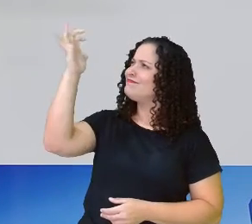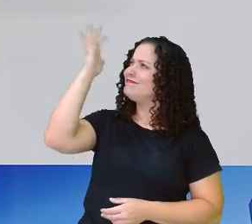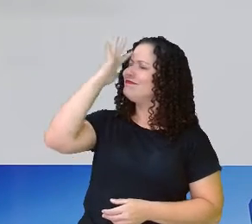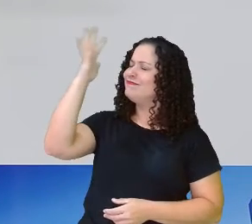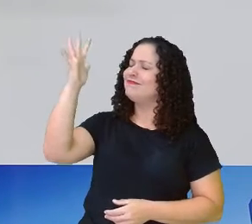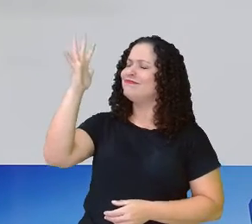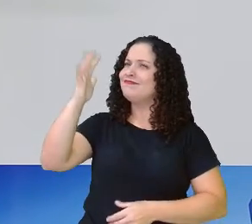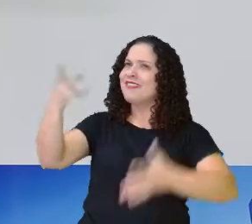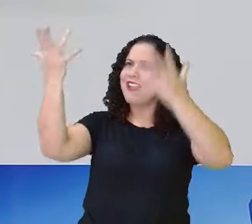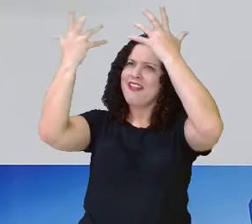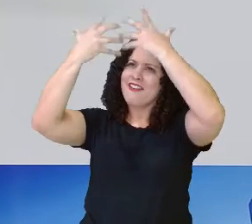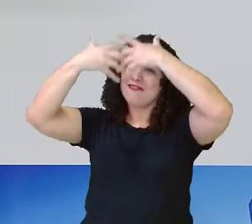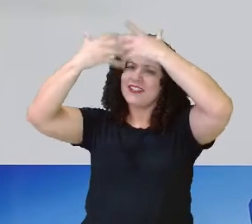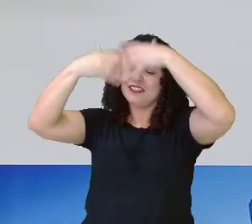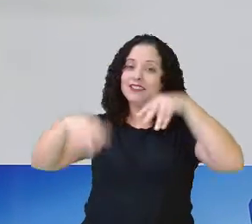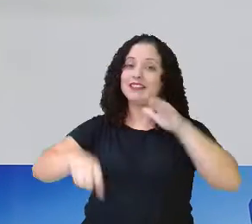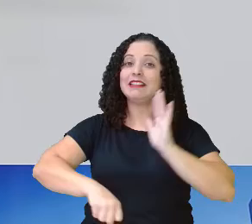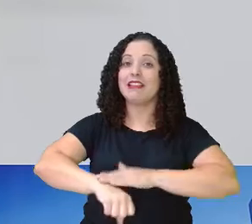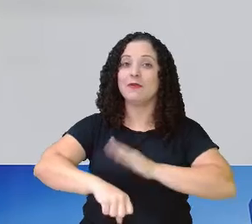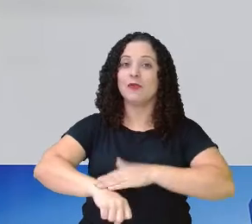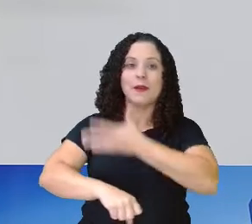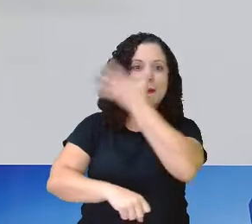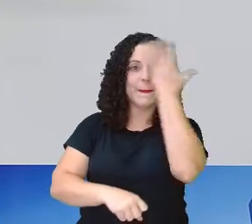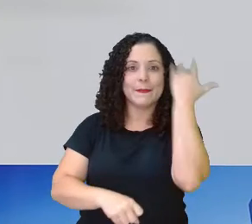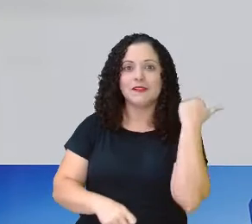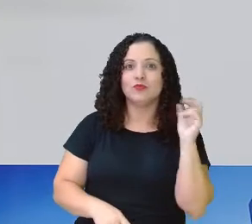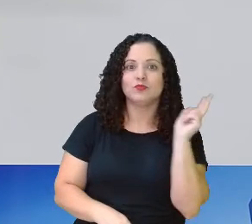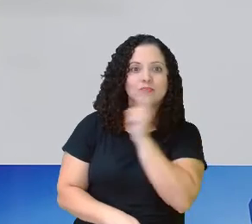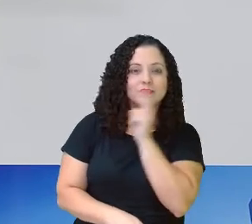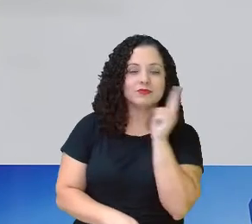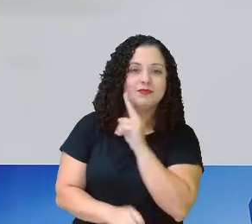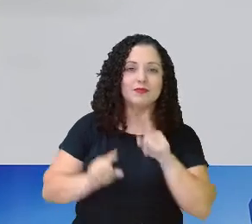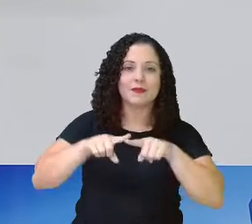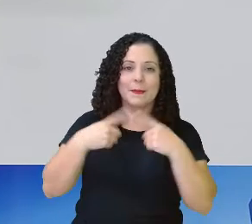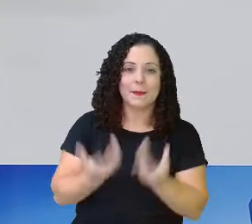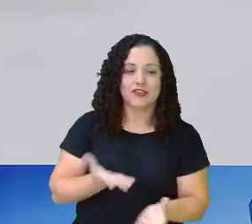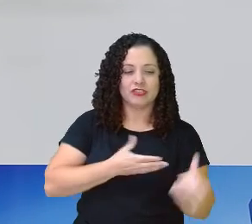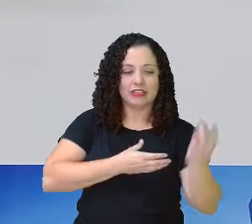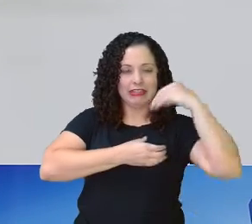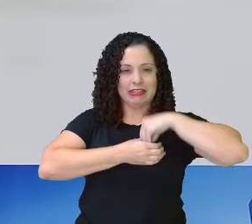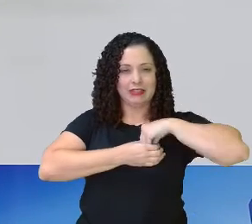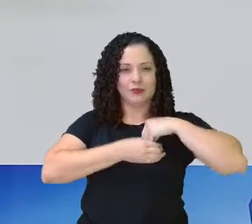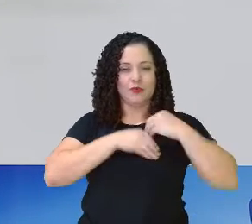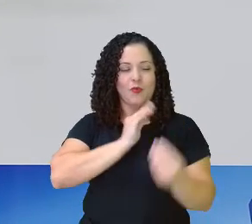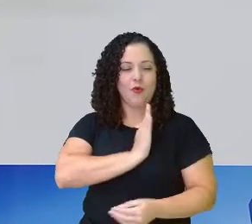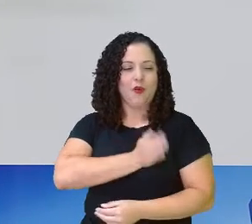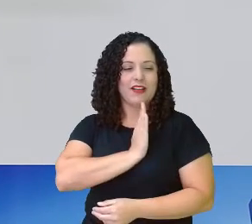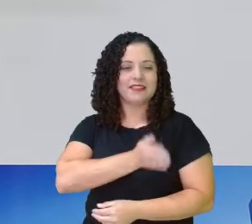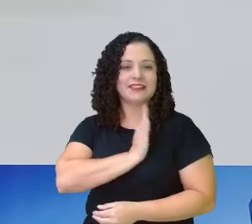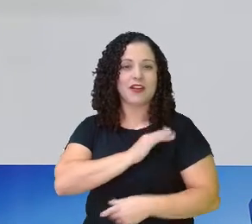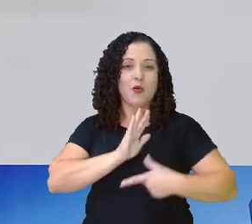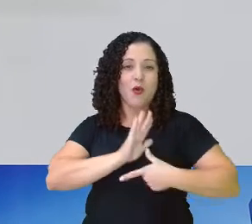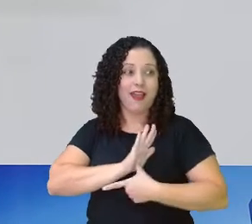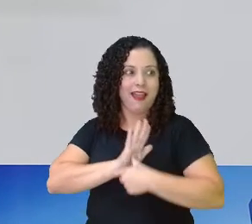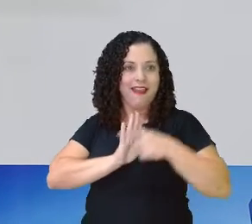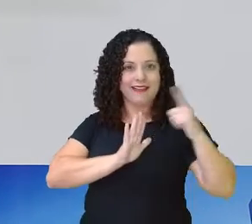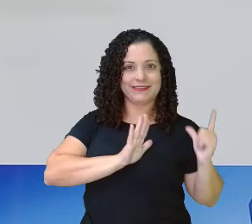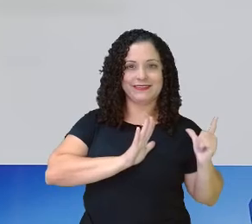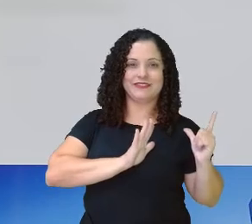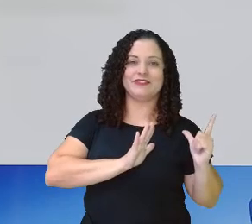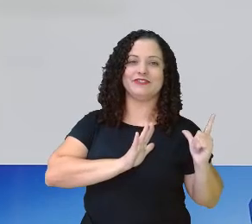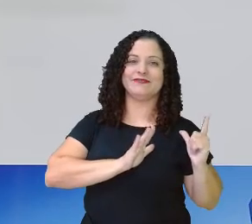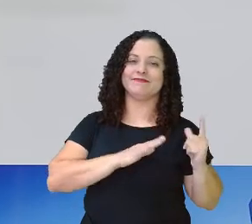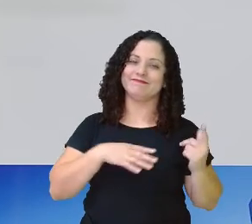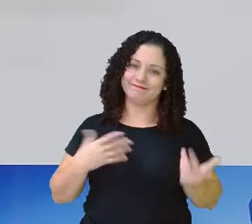do tempo. Que as pessoas estão vivendo um outro tempo, mas ele internamente, no coração dele, ele ainda está em um outro dia, que no